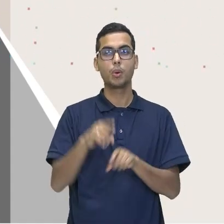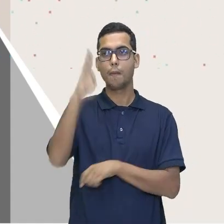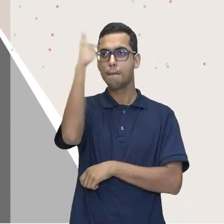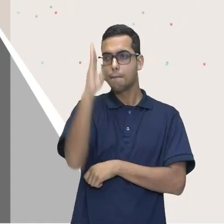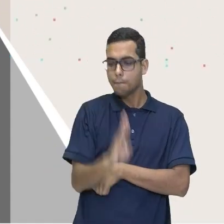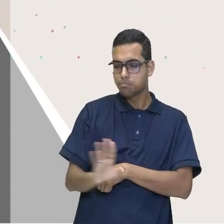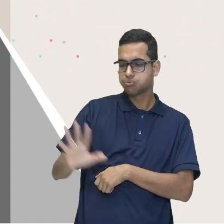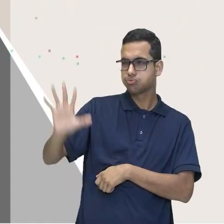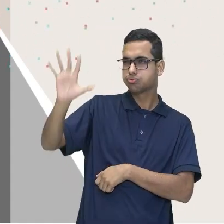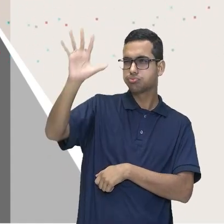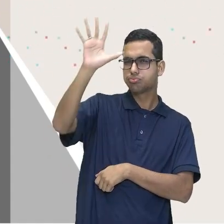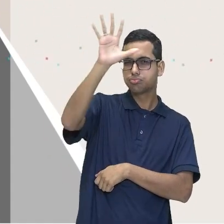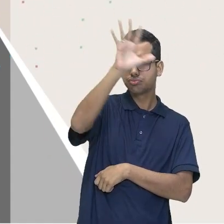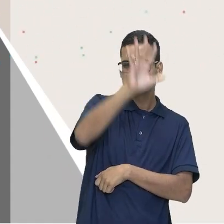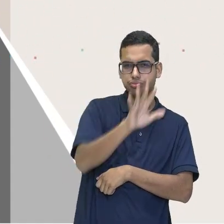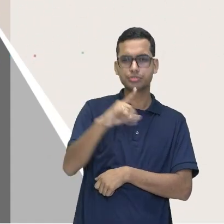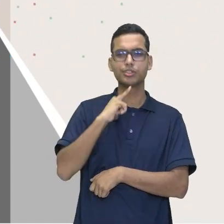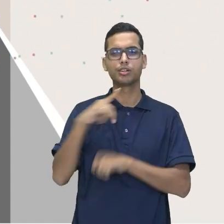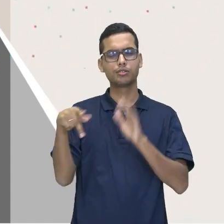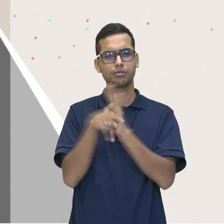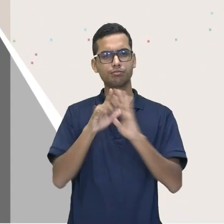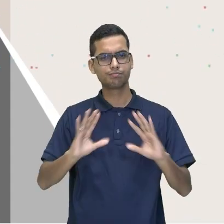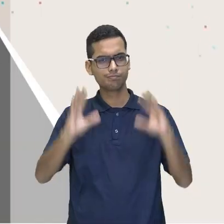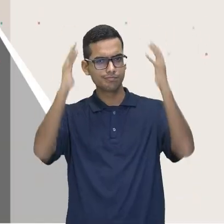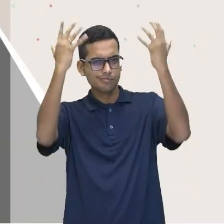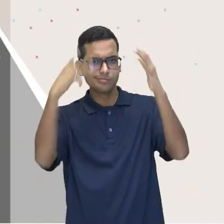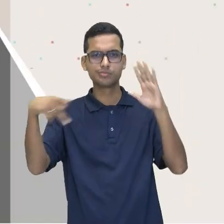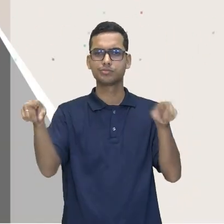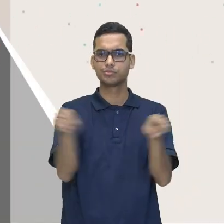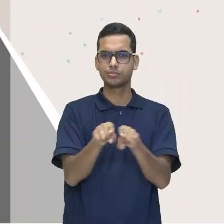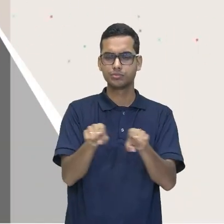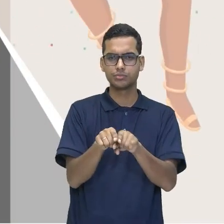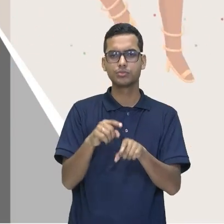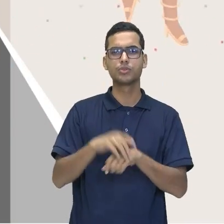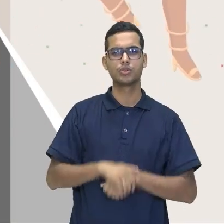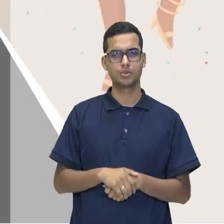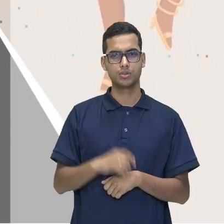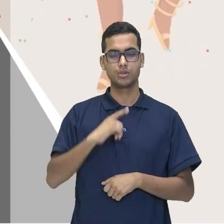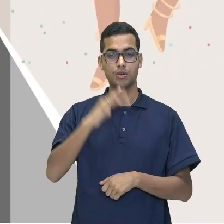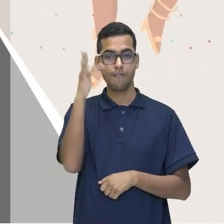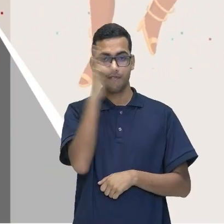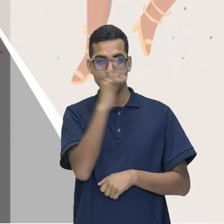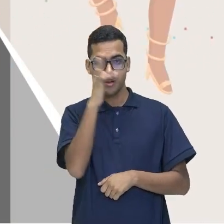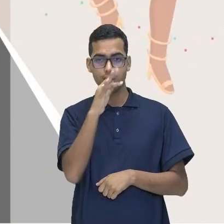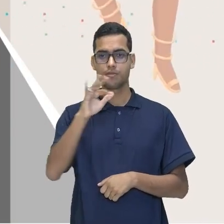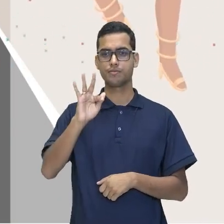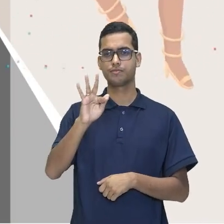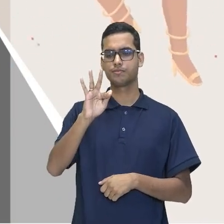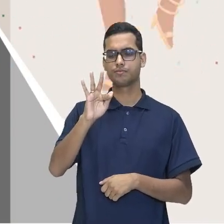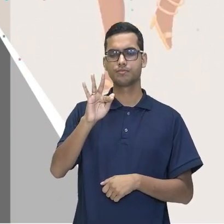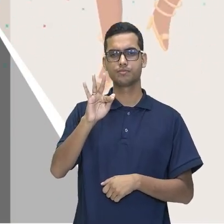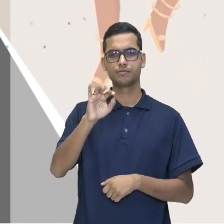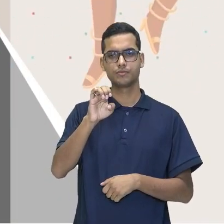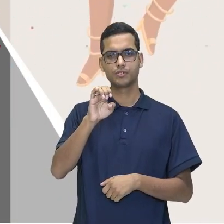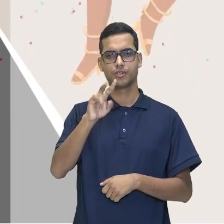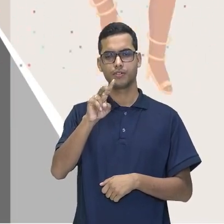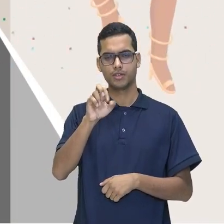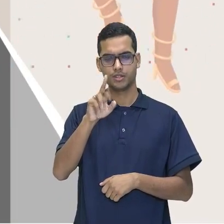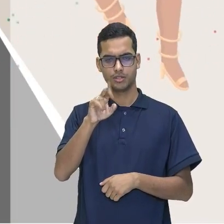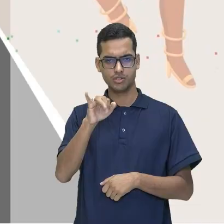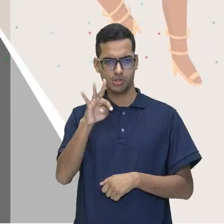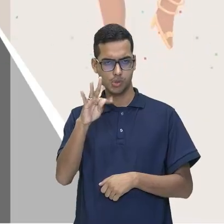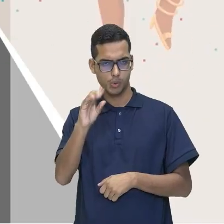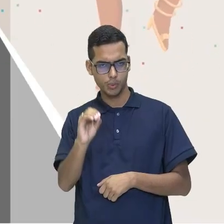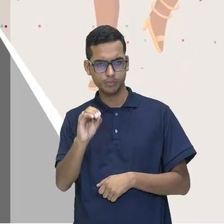cada estado do Brasil tem uma tradição diferente. Aqui nós podemos ver uma passista